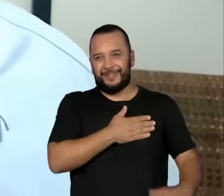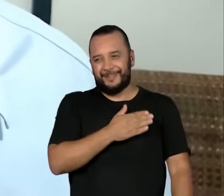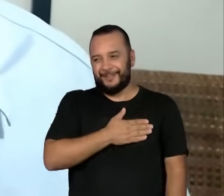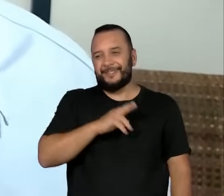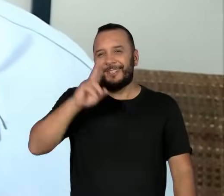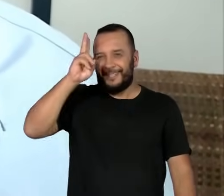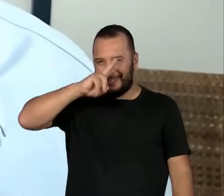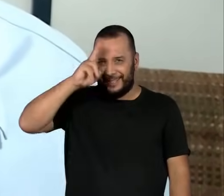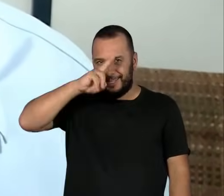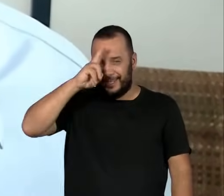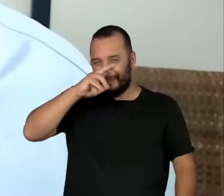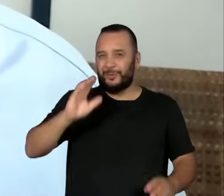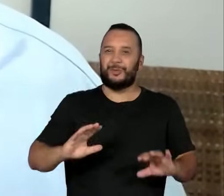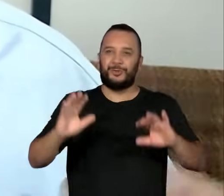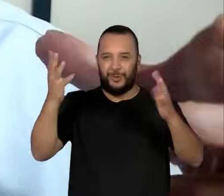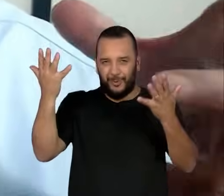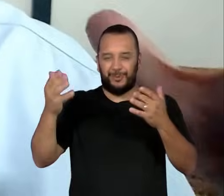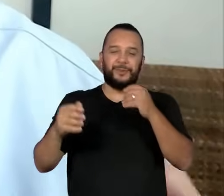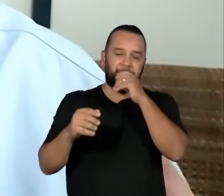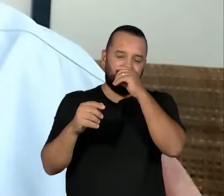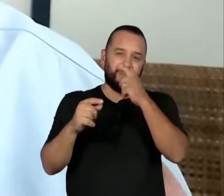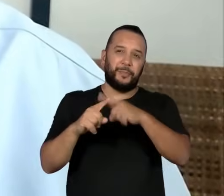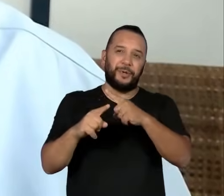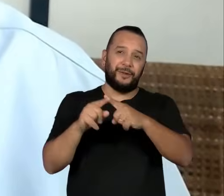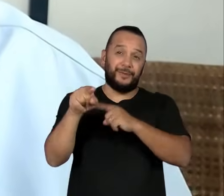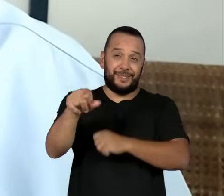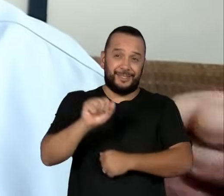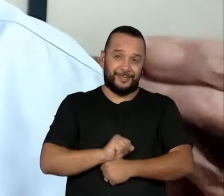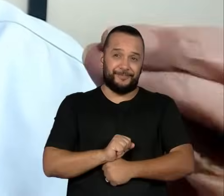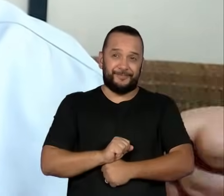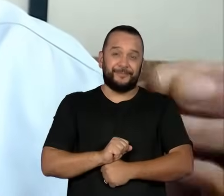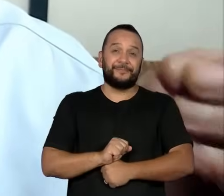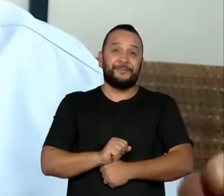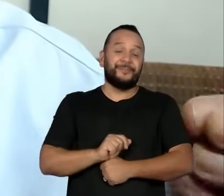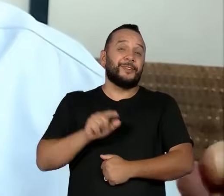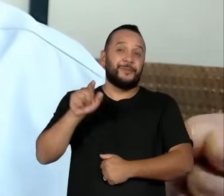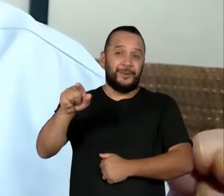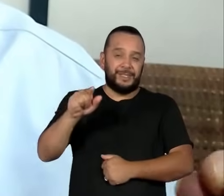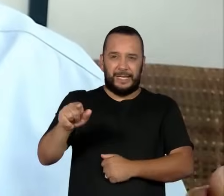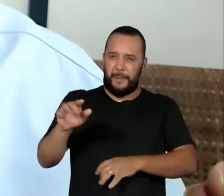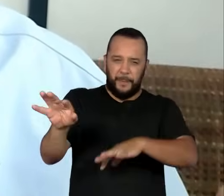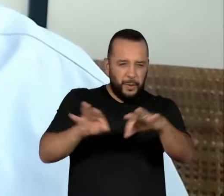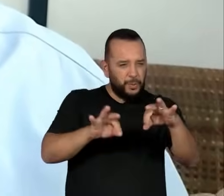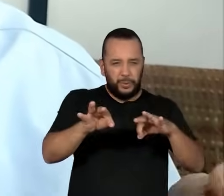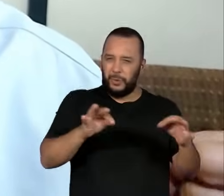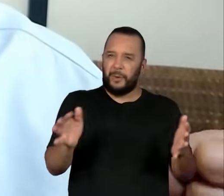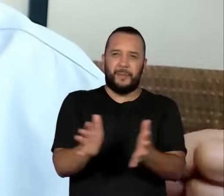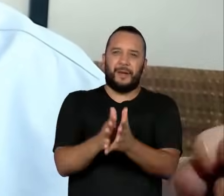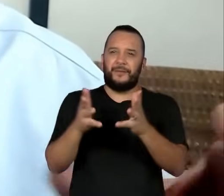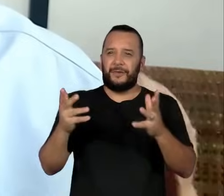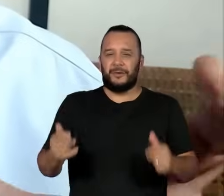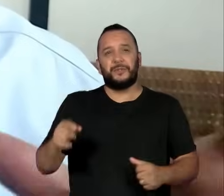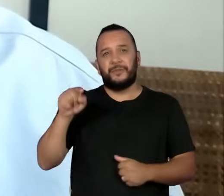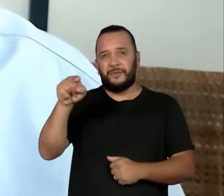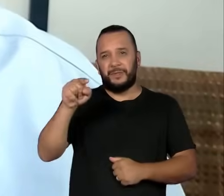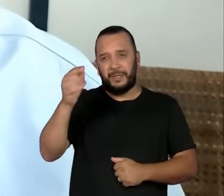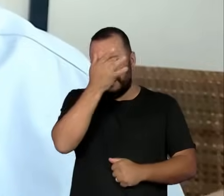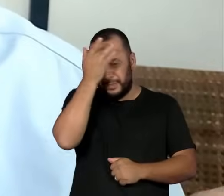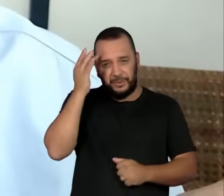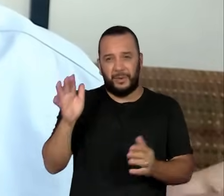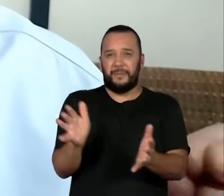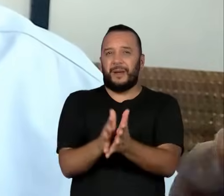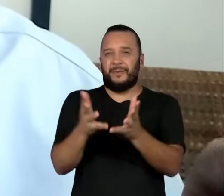nas esquerdas do meu peito. Porque você, Paulo Polodian, além de ser um grande produtor, você é uma pessoa